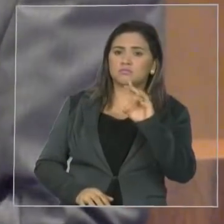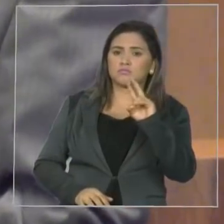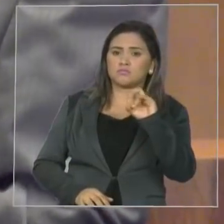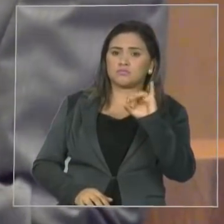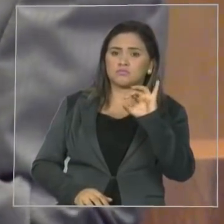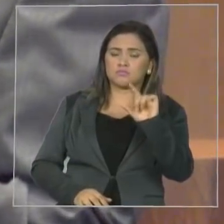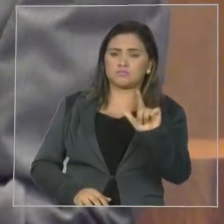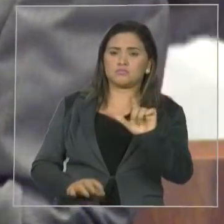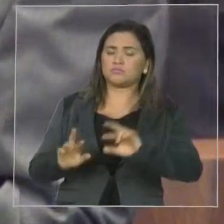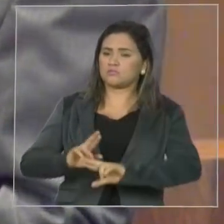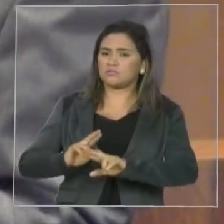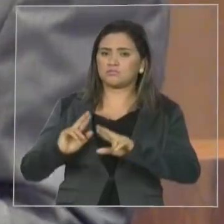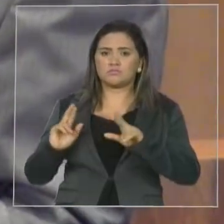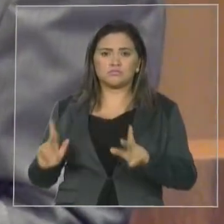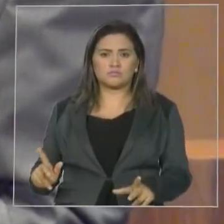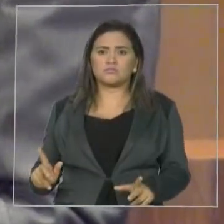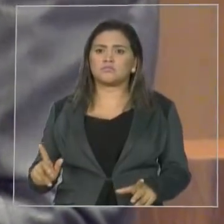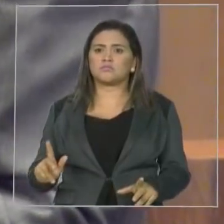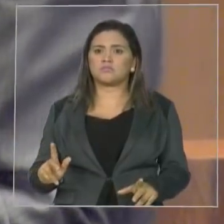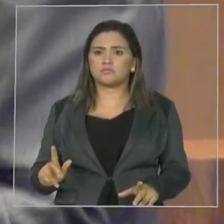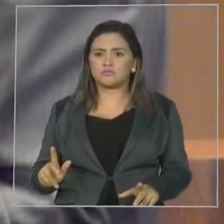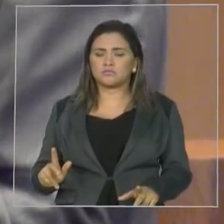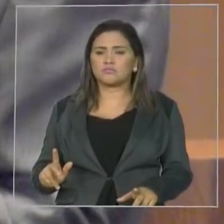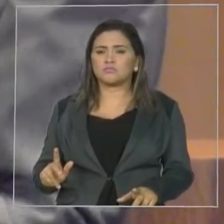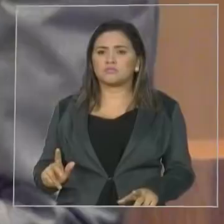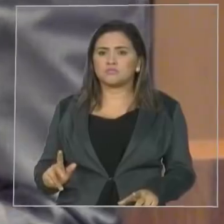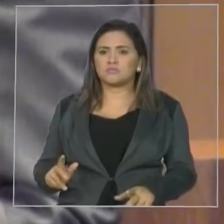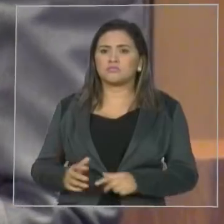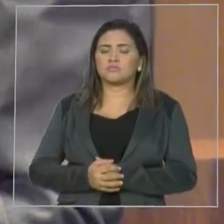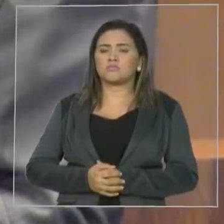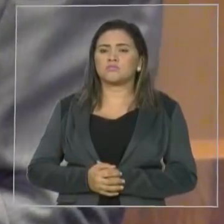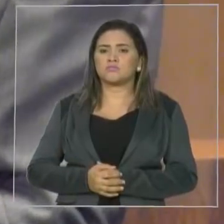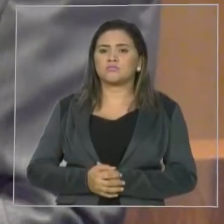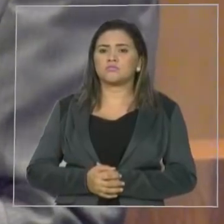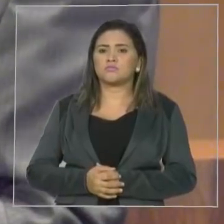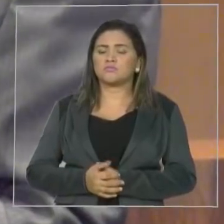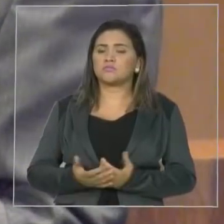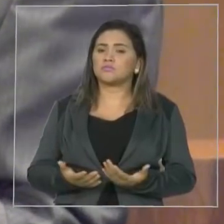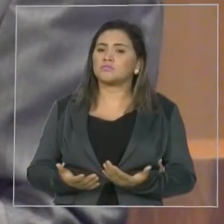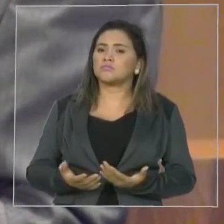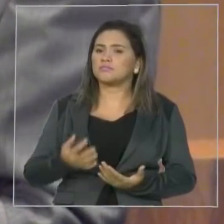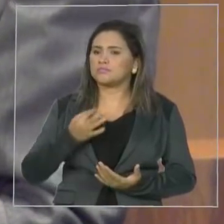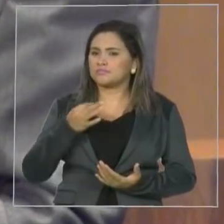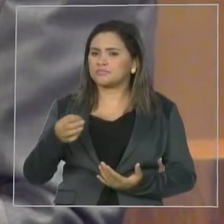Armadas são treinadas para atirar primeiro.